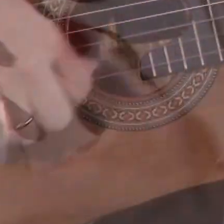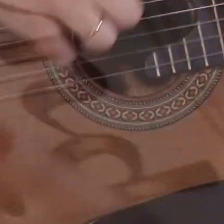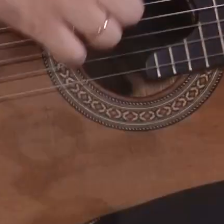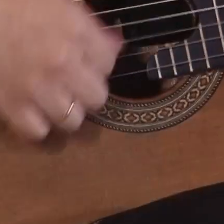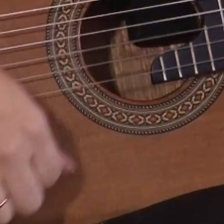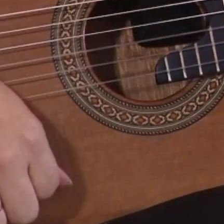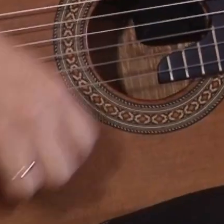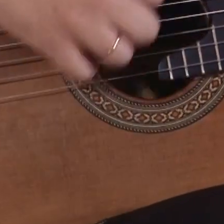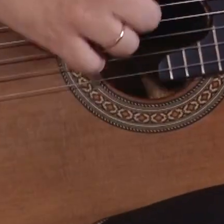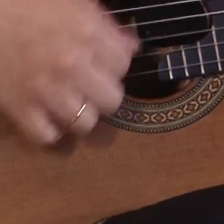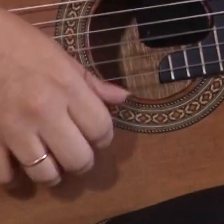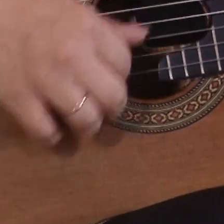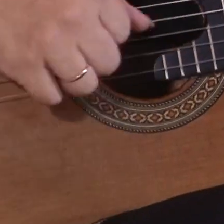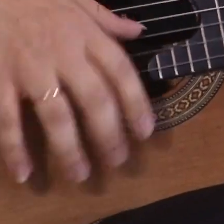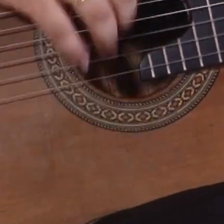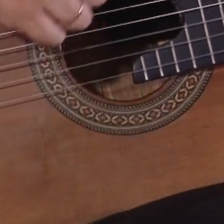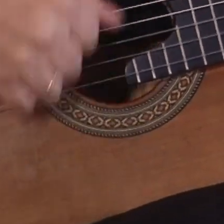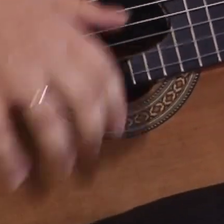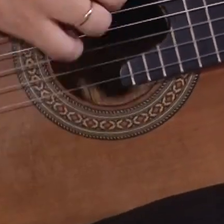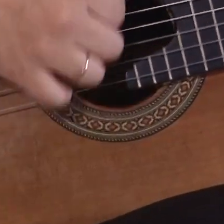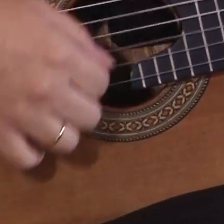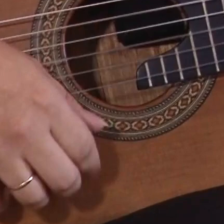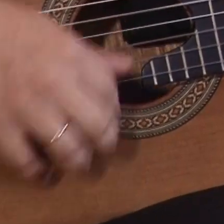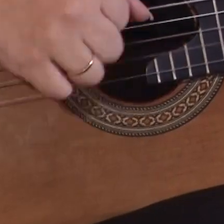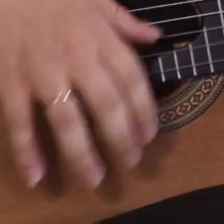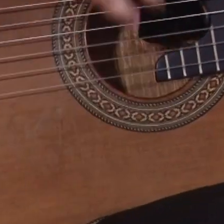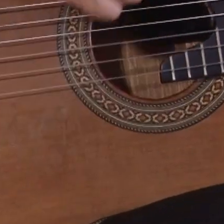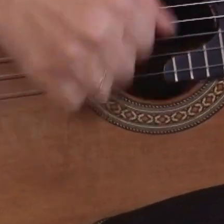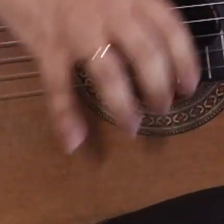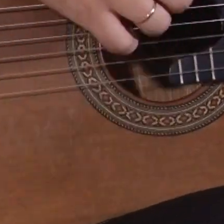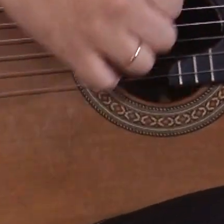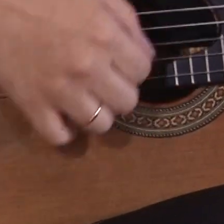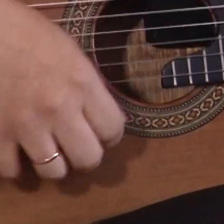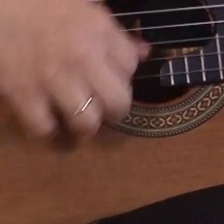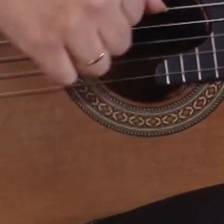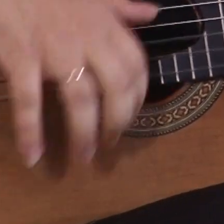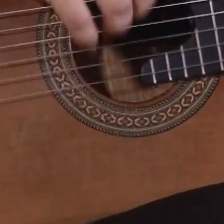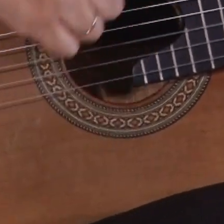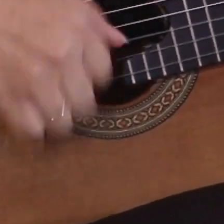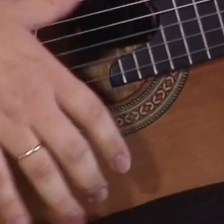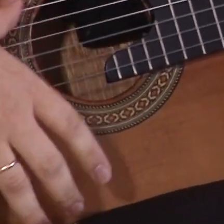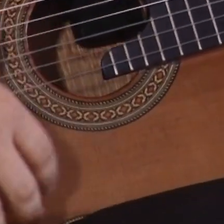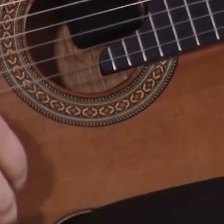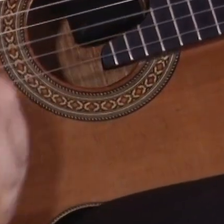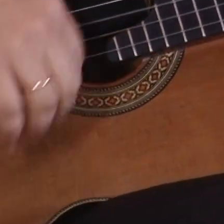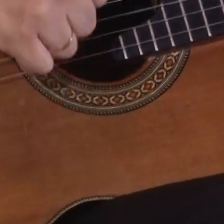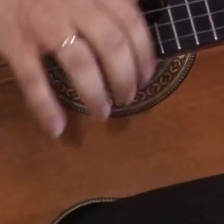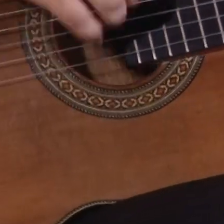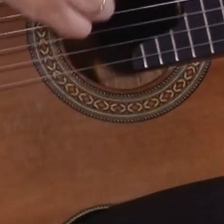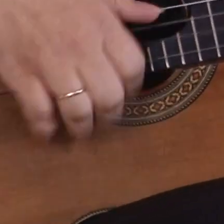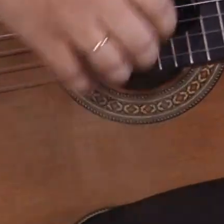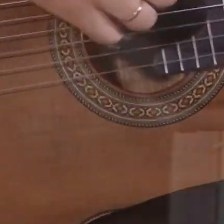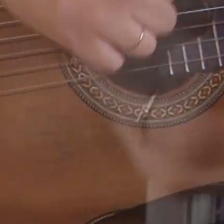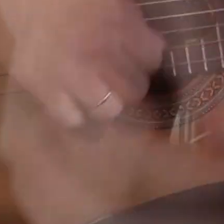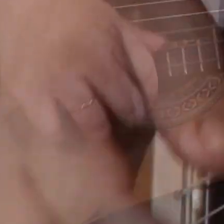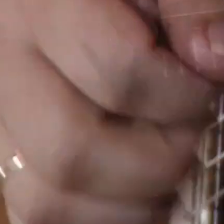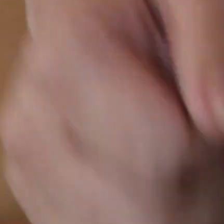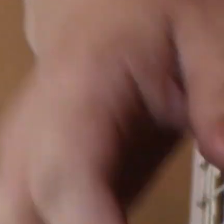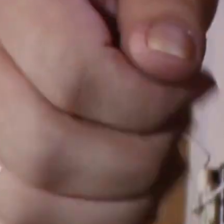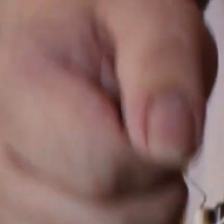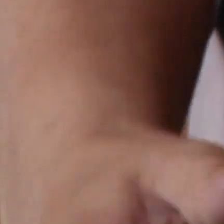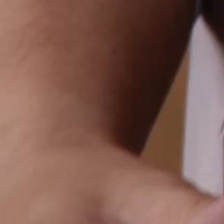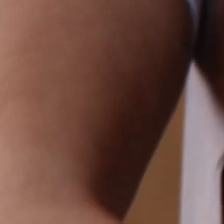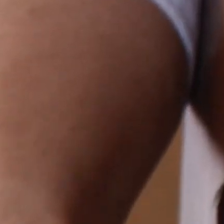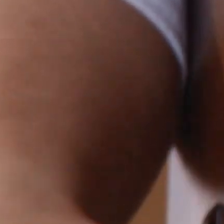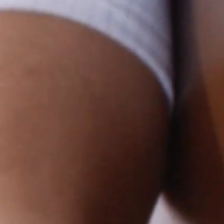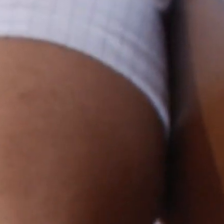vida. Só tenho a noite parceira pra emoldurar meu viver. Se desperto